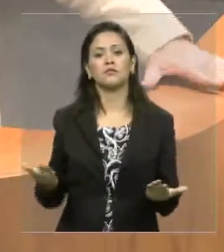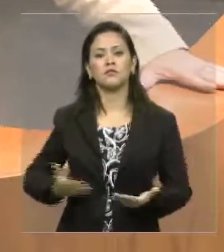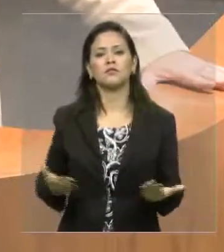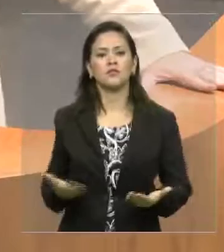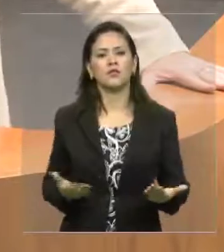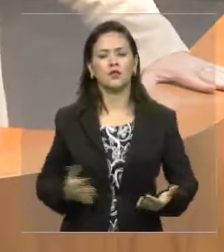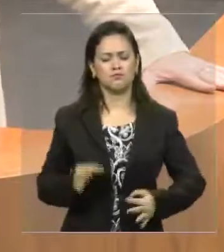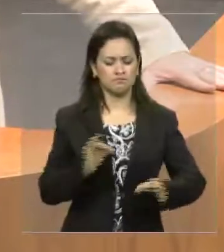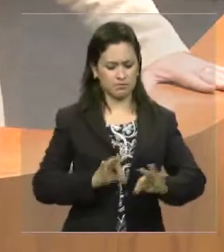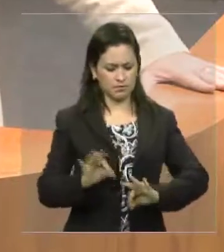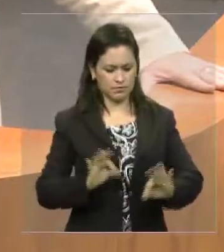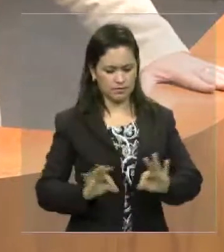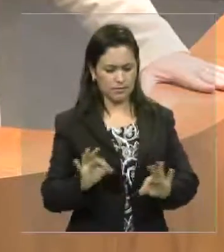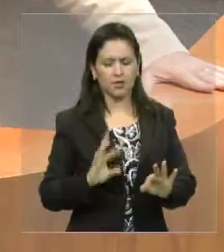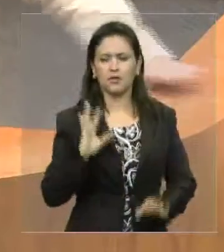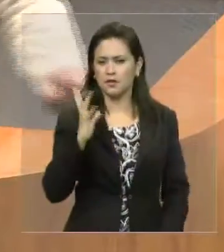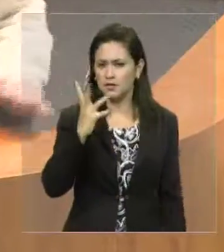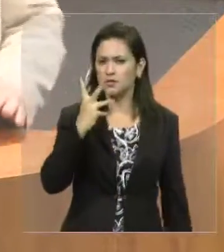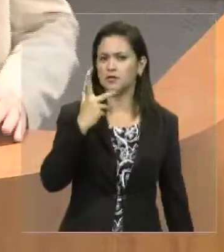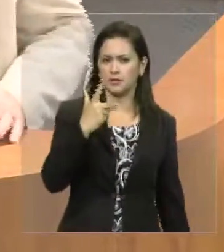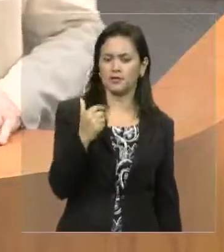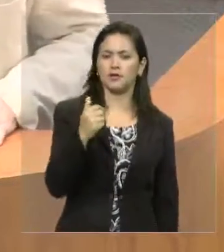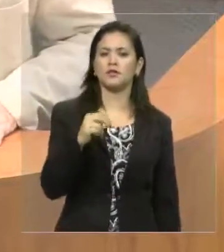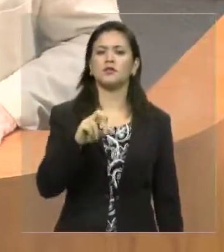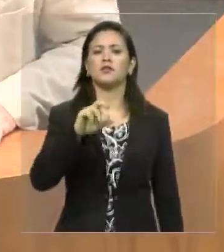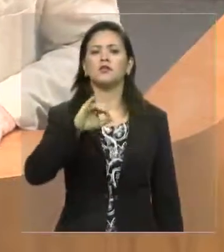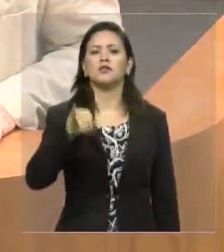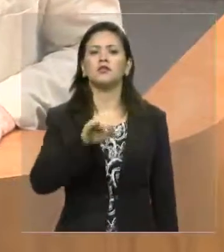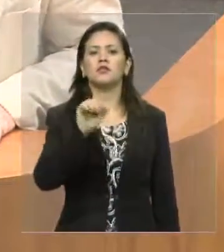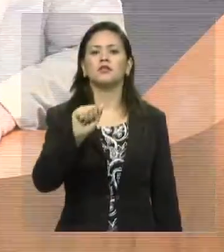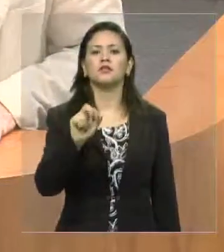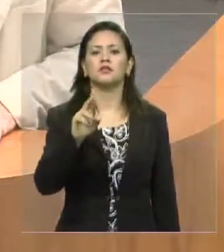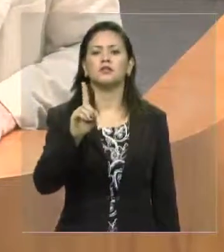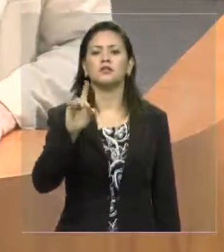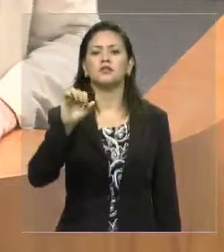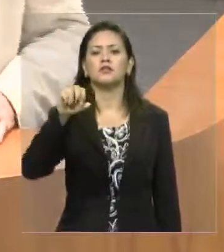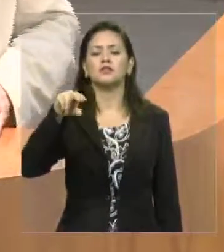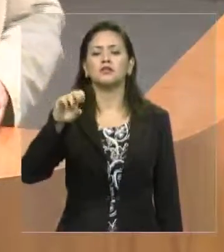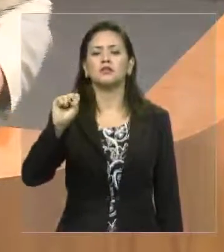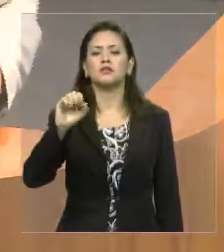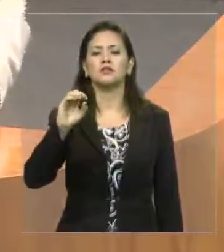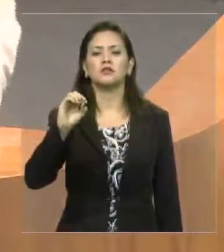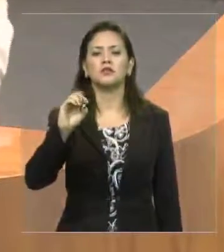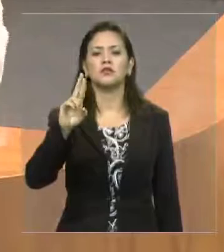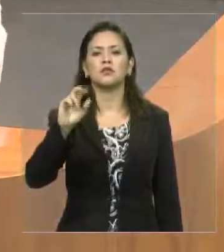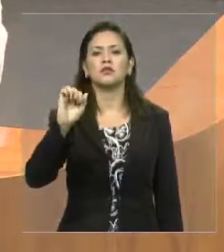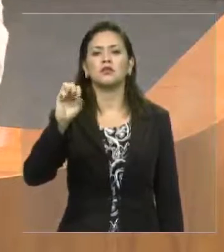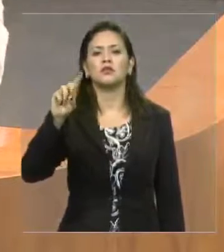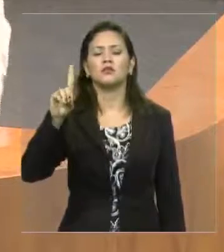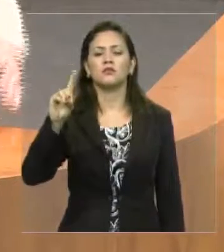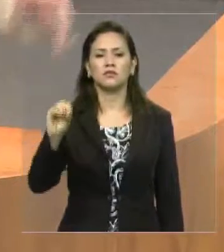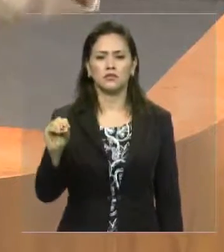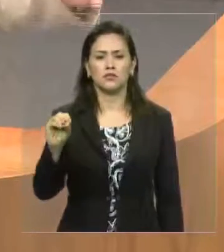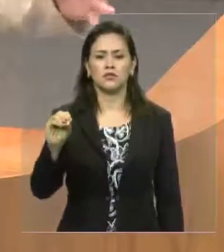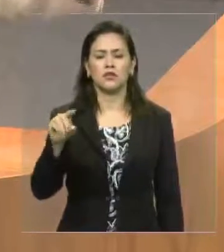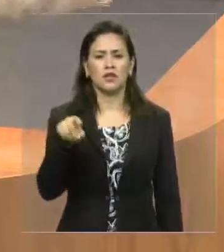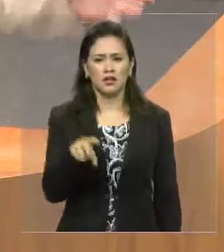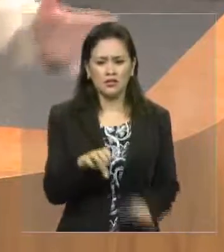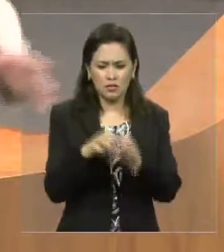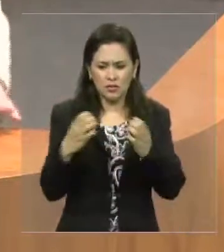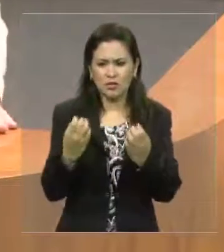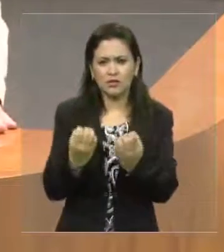urbanizado, belíssimo. O Jardim São Raimundo, outra comunidade